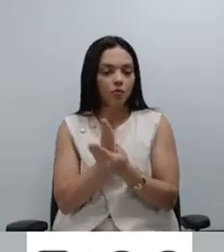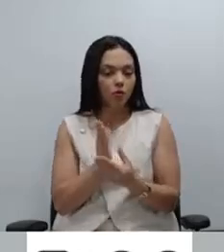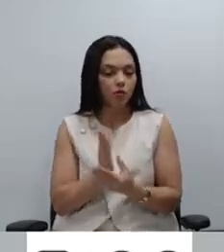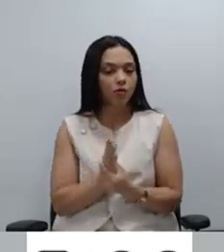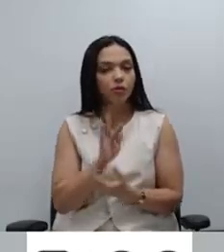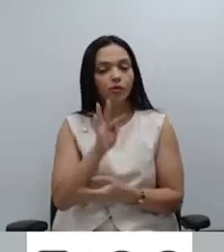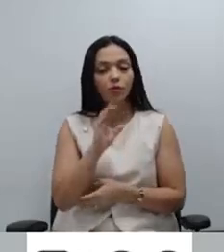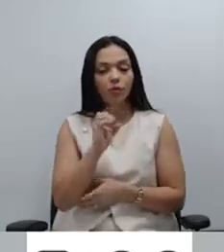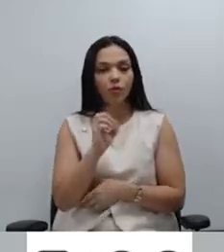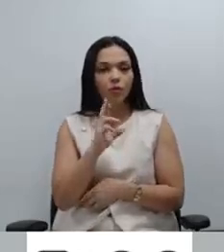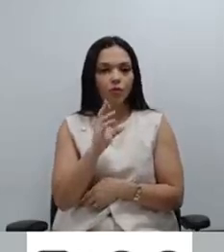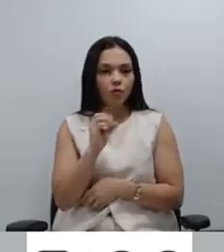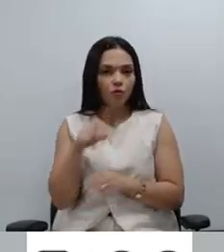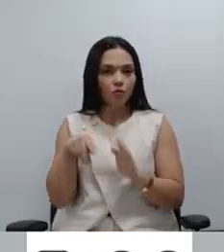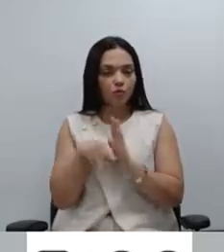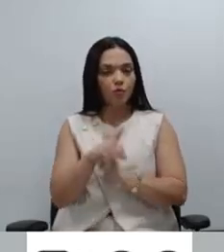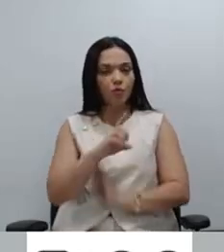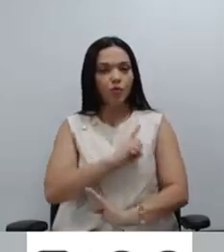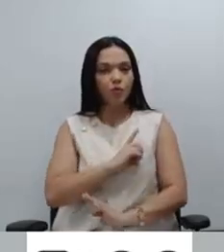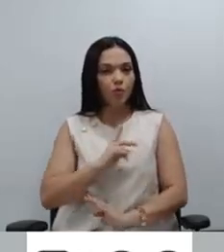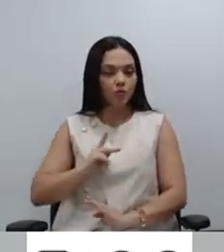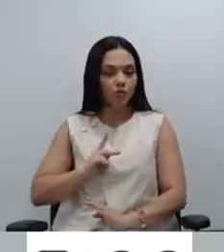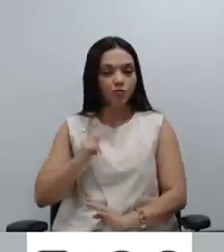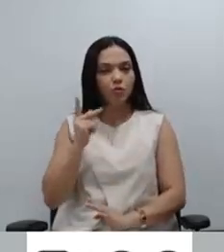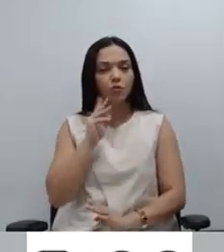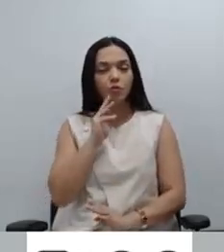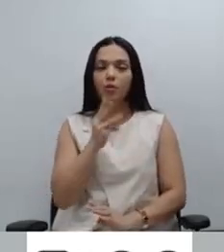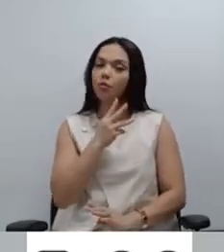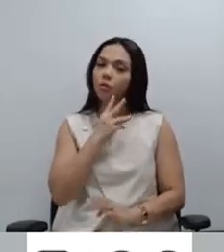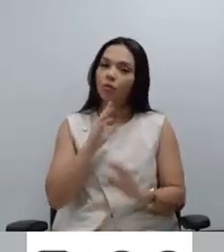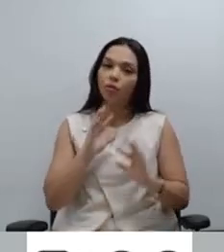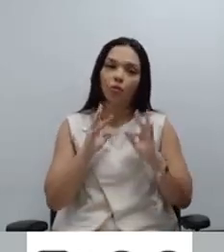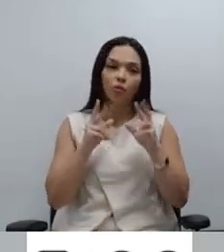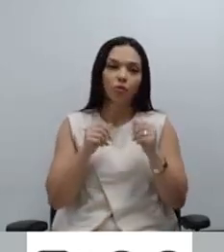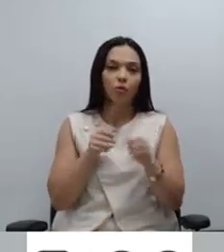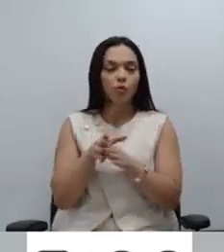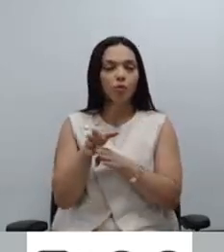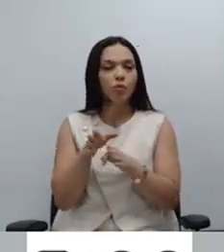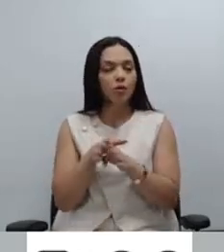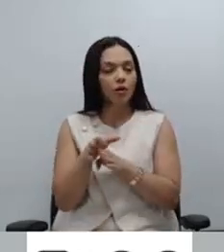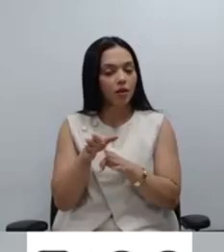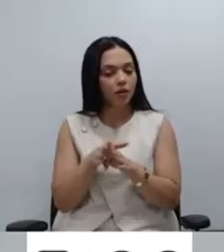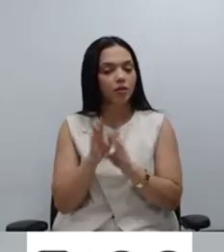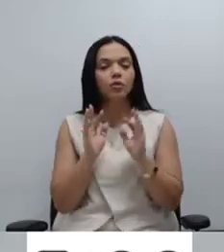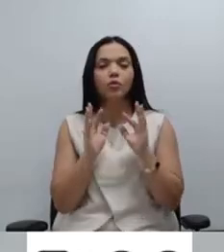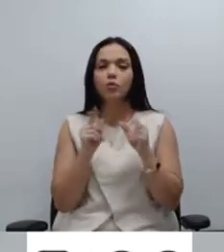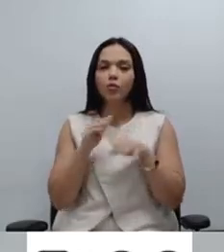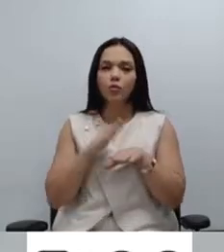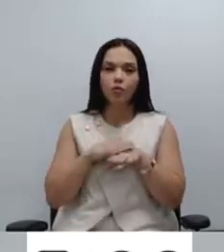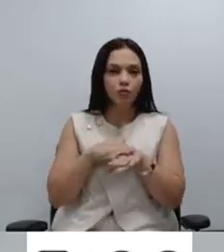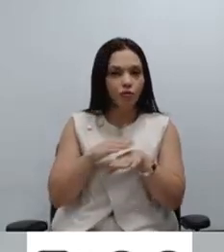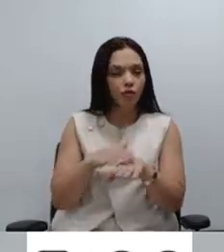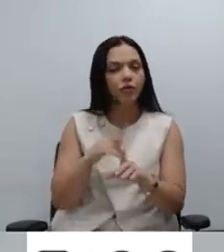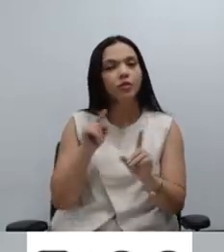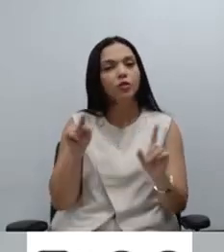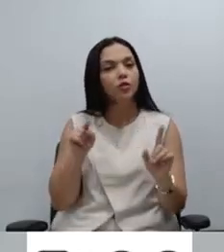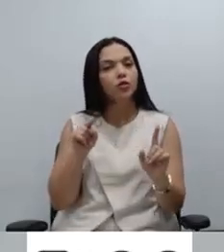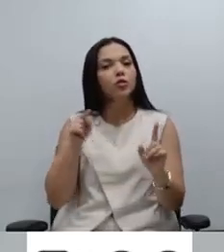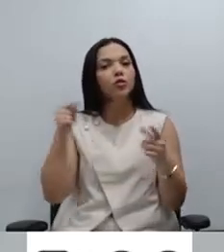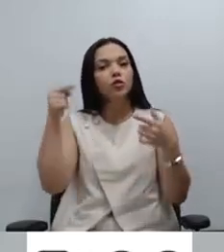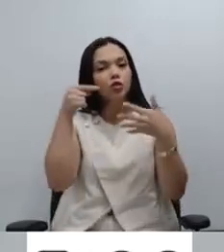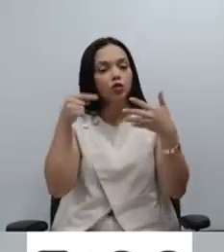ações Mauá. A Defensoria Pública do Estado de São Paulo tem prestado toda a orientação e, mais do que isso, feito as indicações